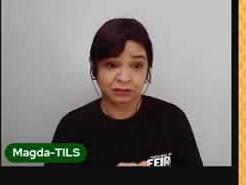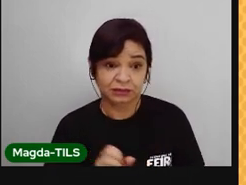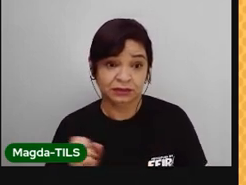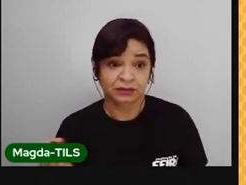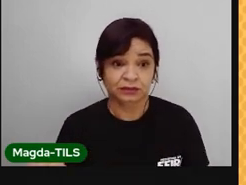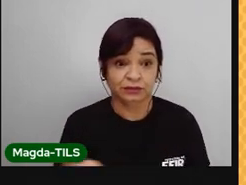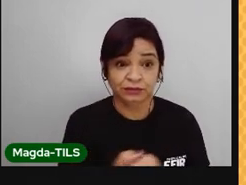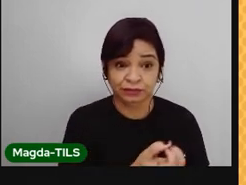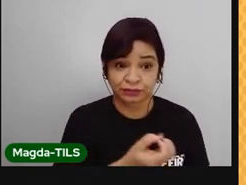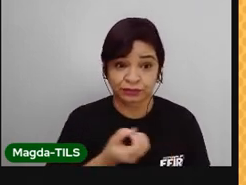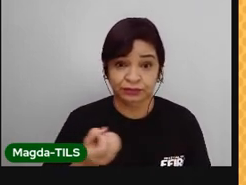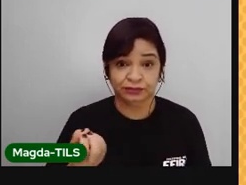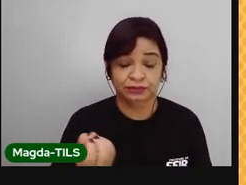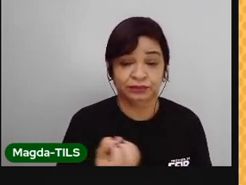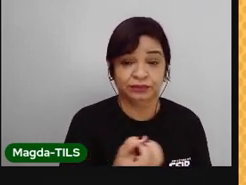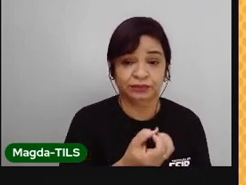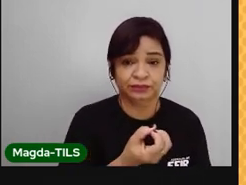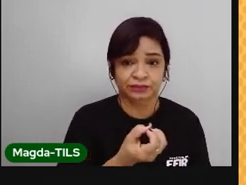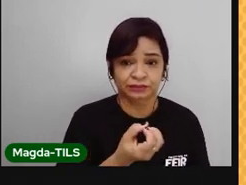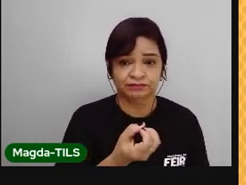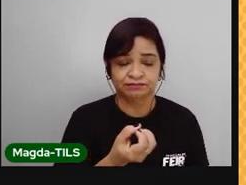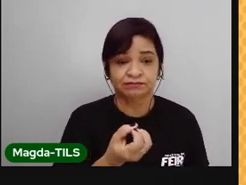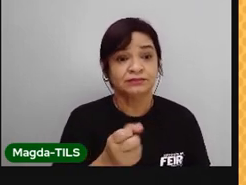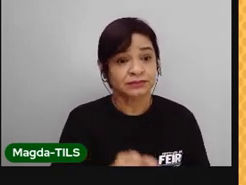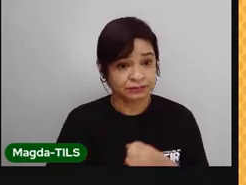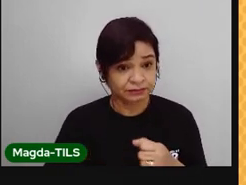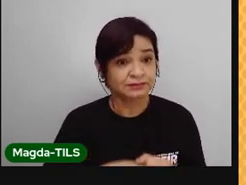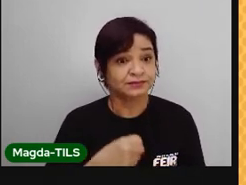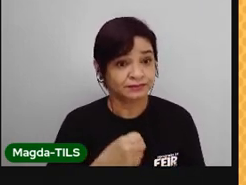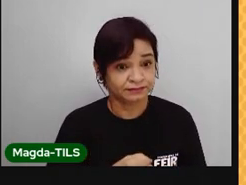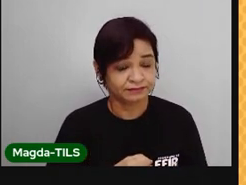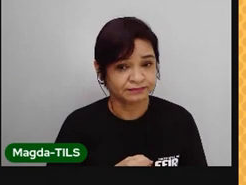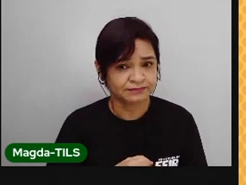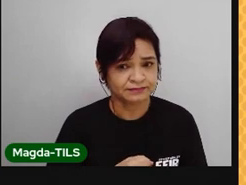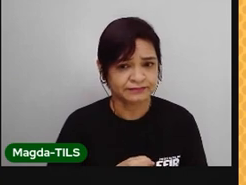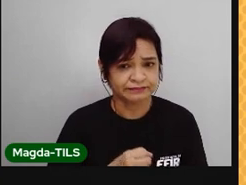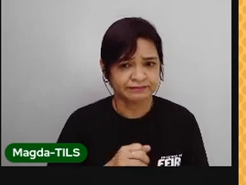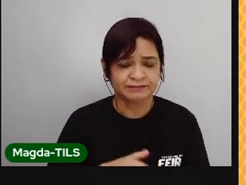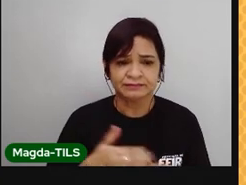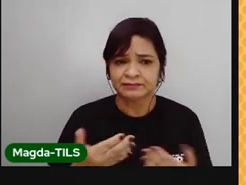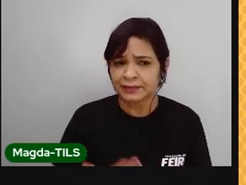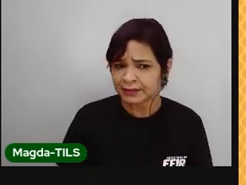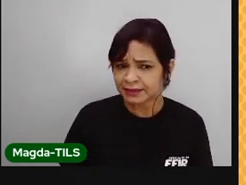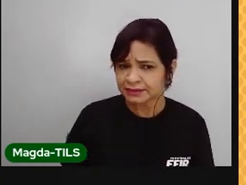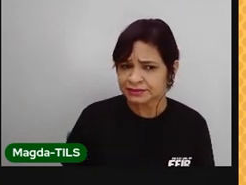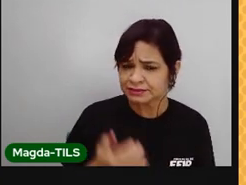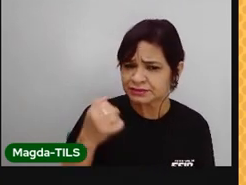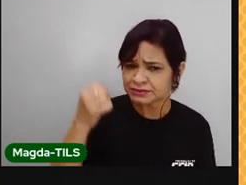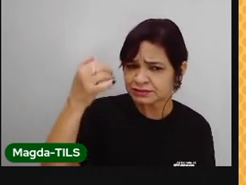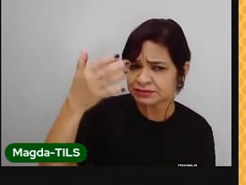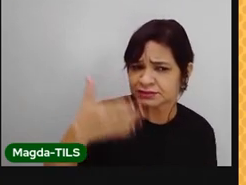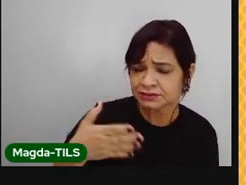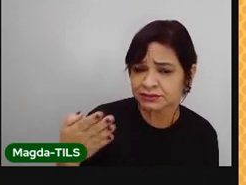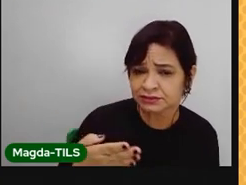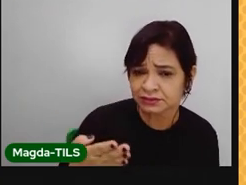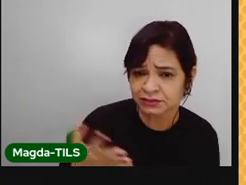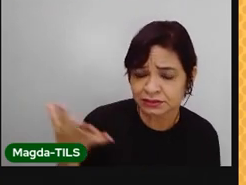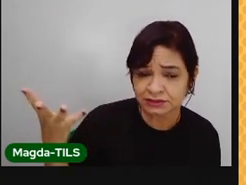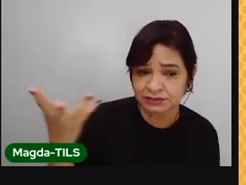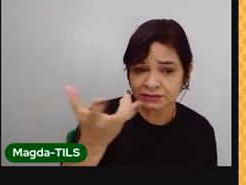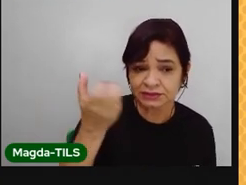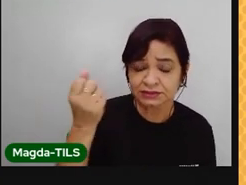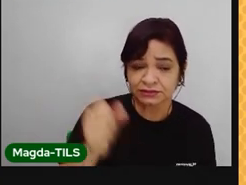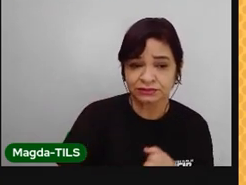é correspondente ao nosso ano. Mas e se eu te disser que as 4 estações também são um efeito